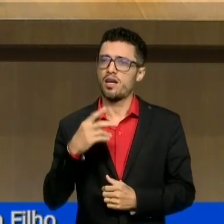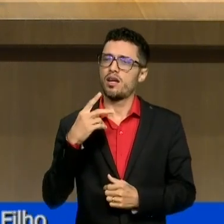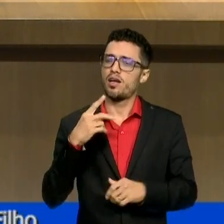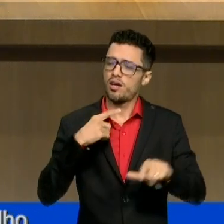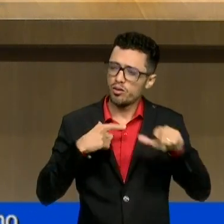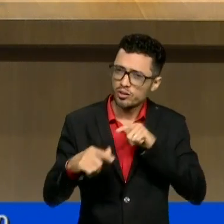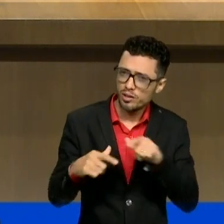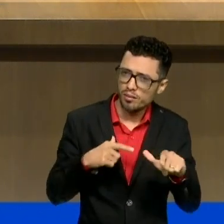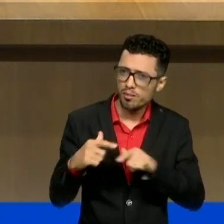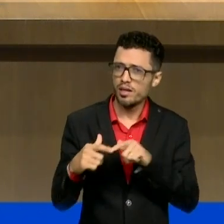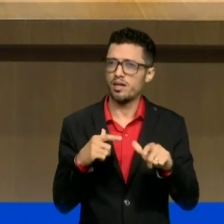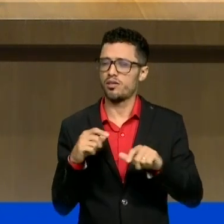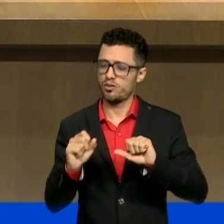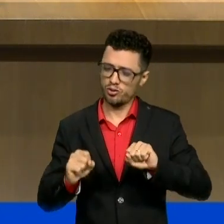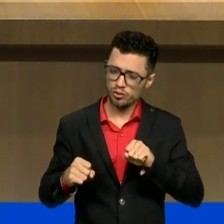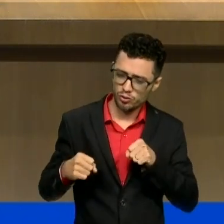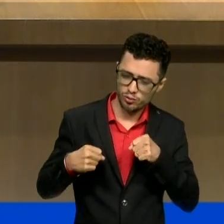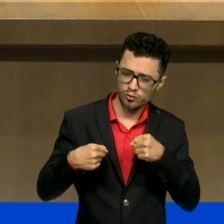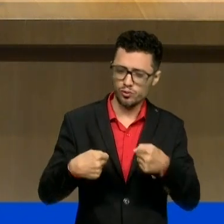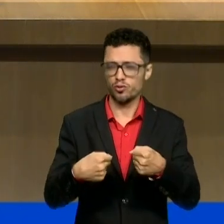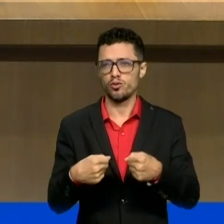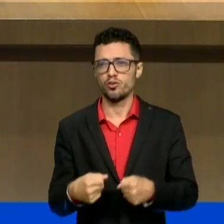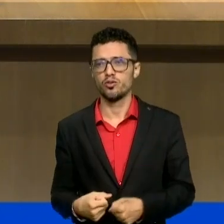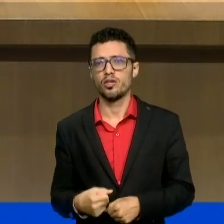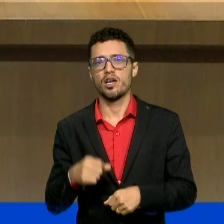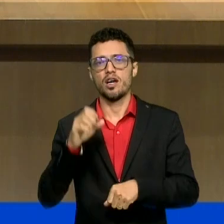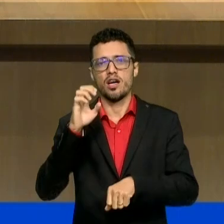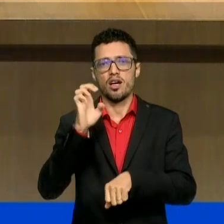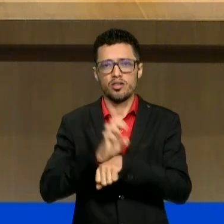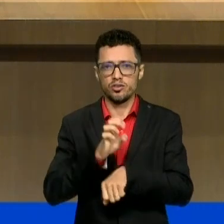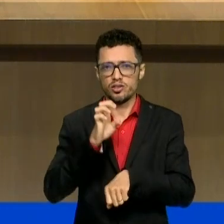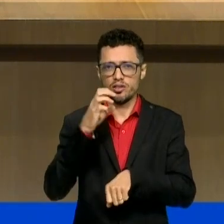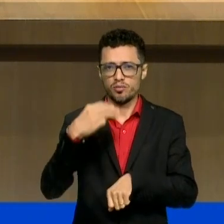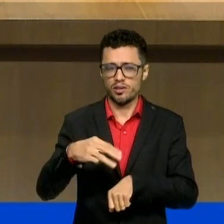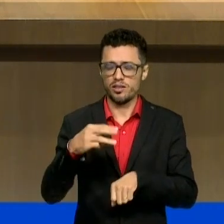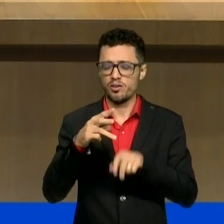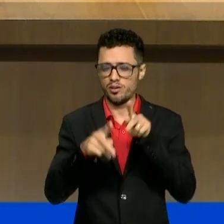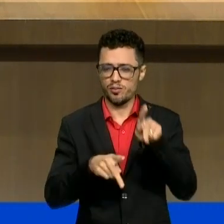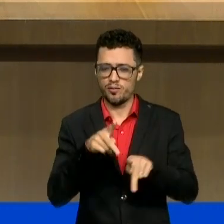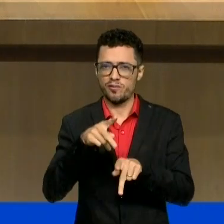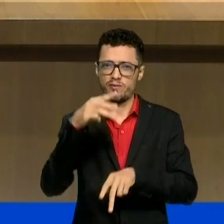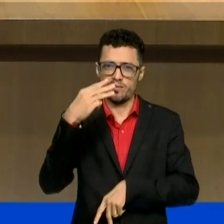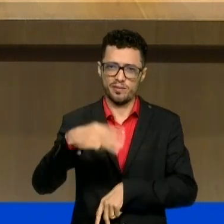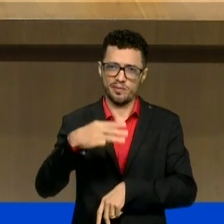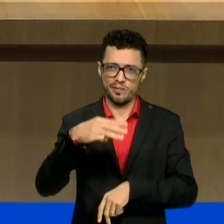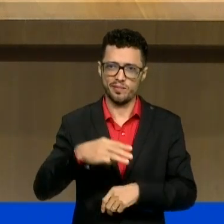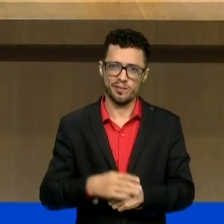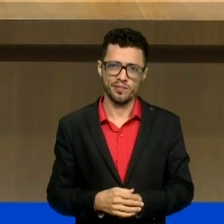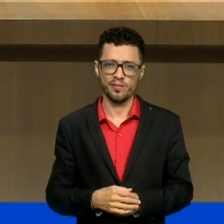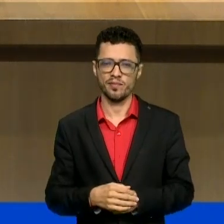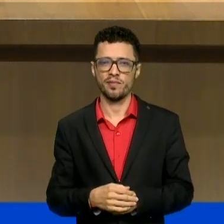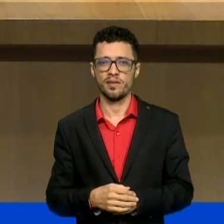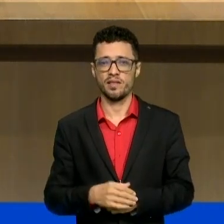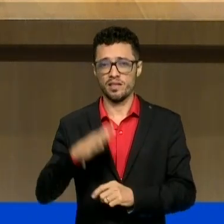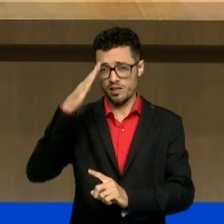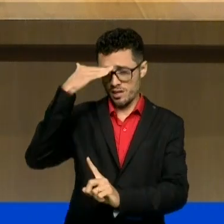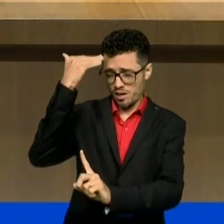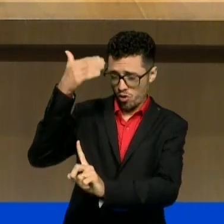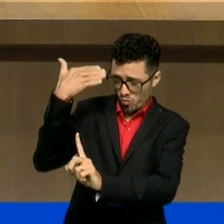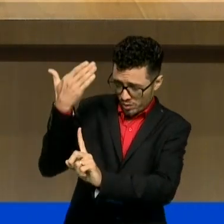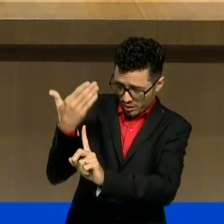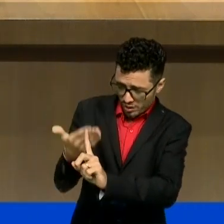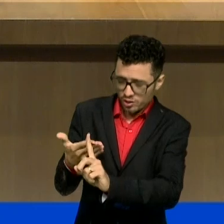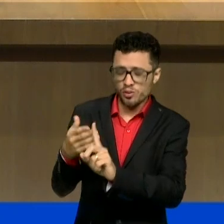sua dedicação ao nosso Estado e ao nosso povo maranhense. Que essa homenagem